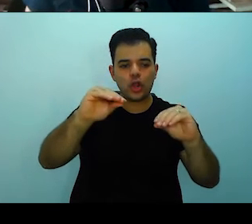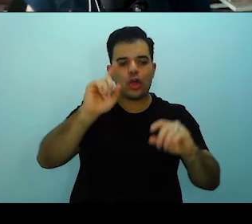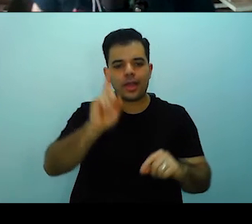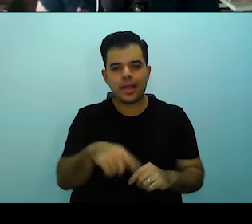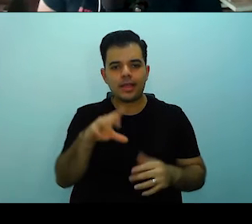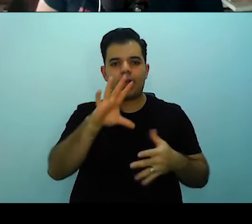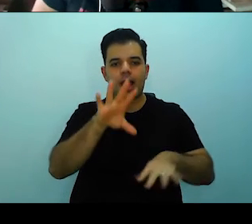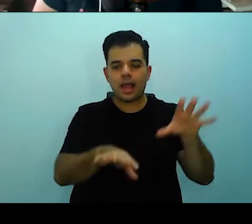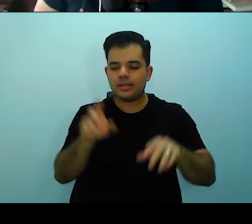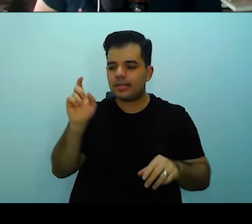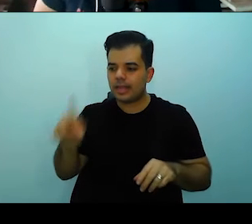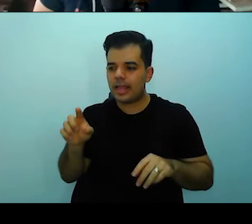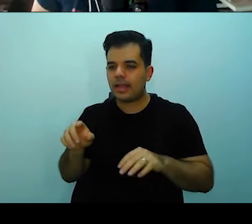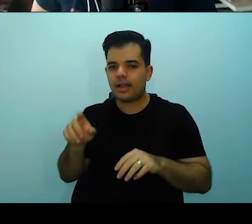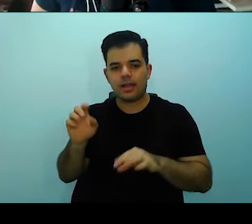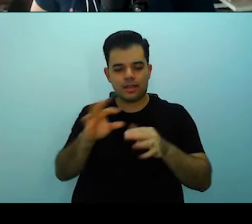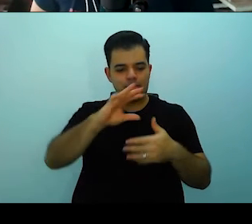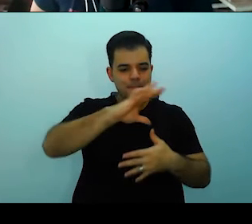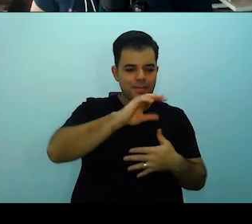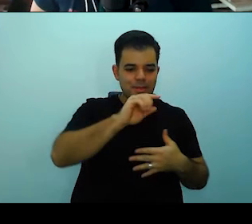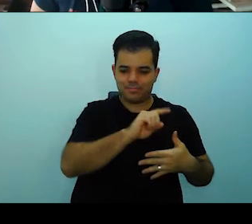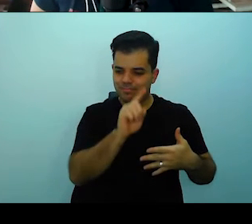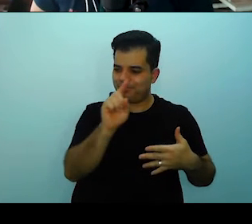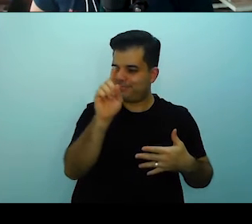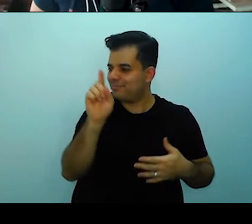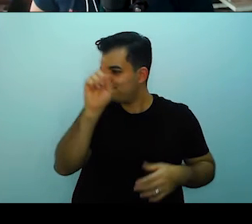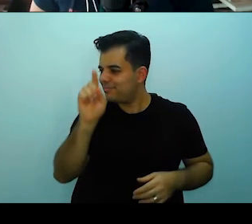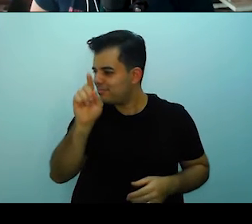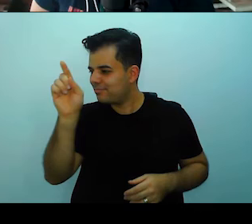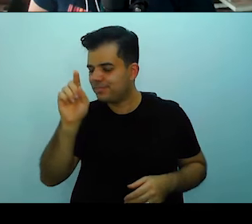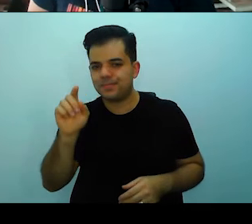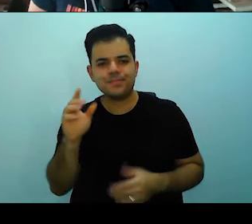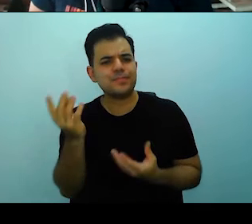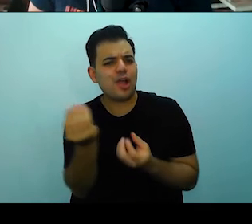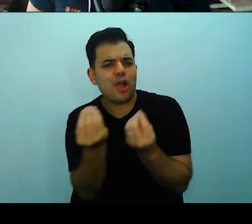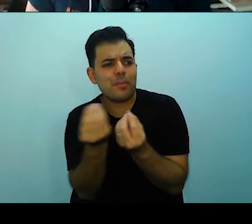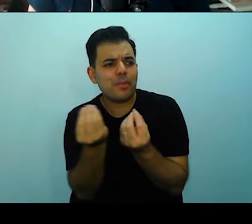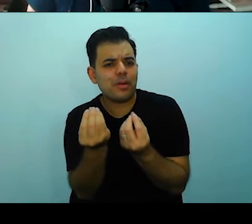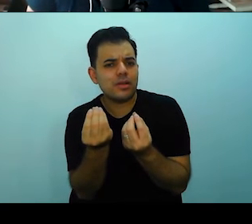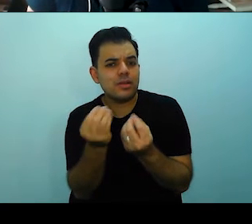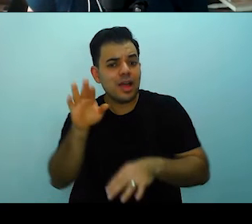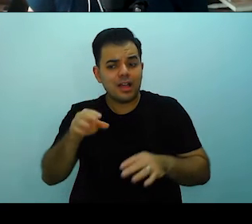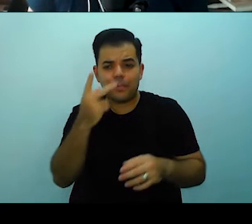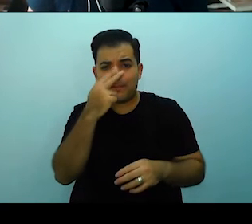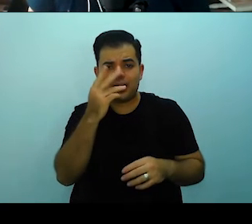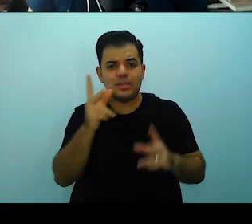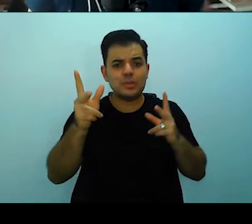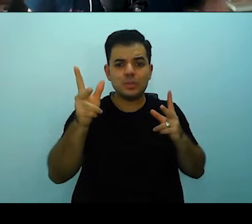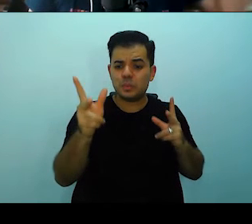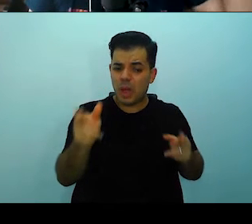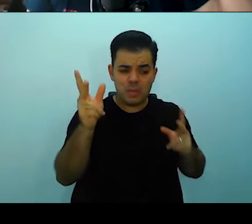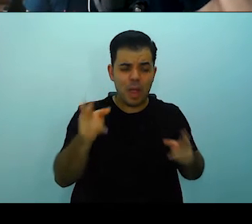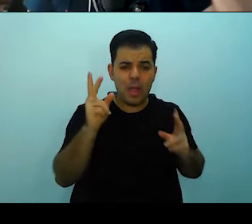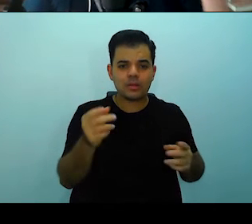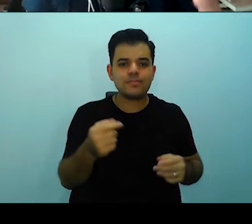direita e vai clicando, e eles te ensinam a configurar o editor como eles configuram, e não tem muito esse